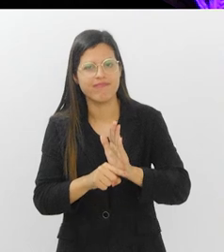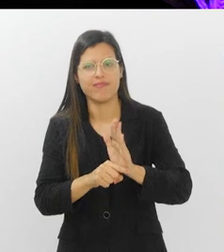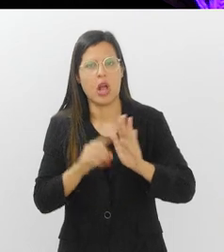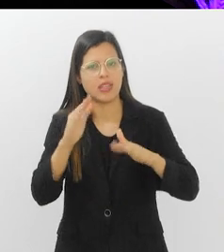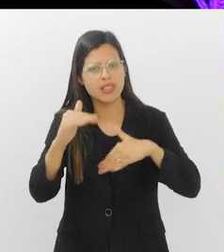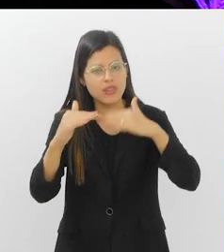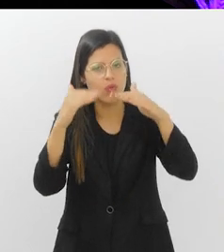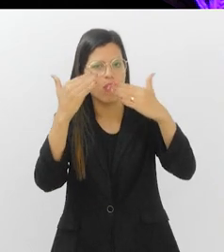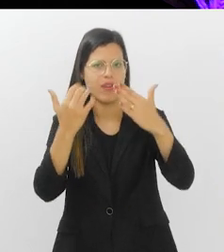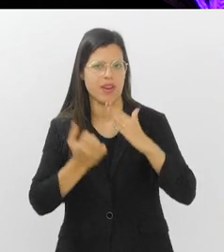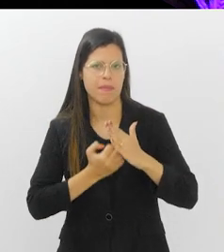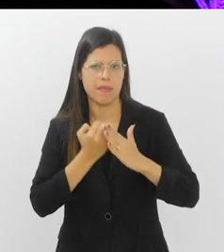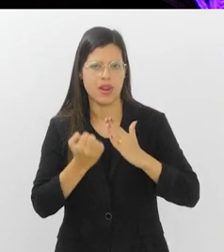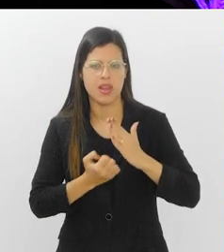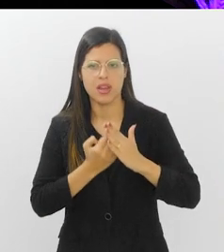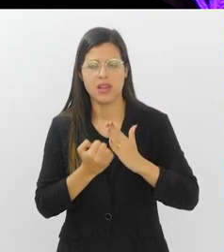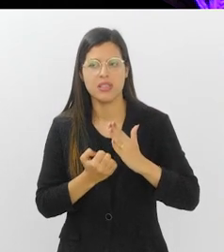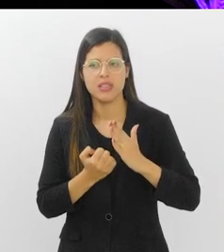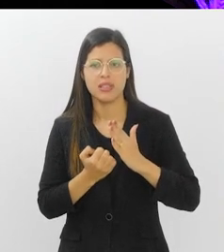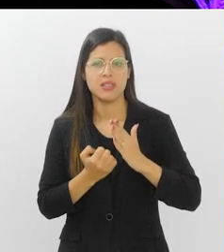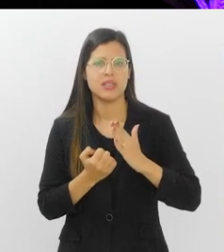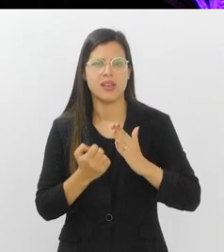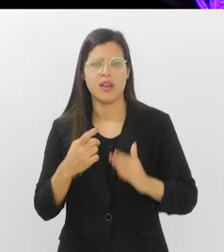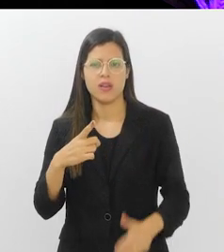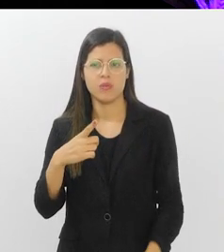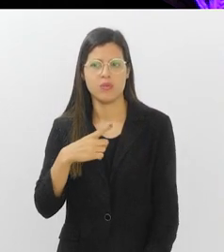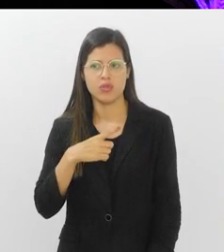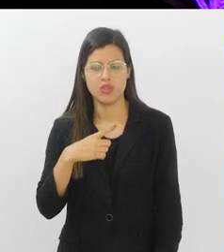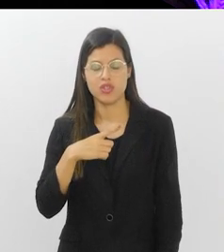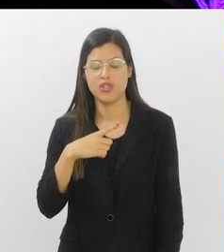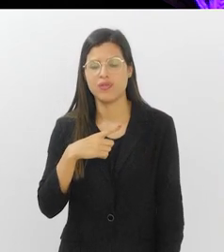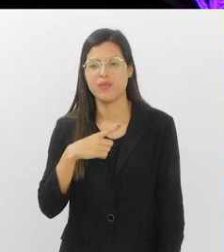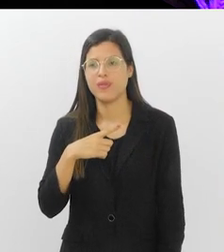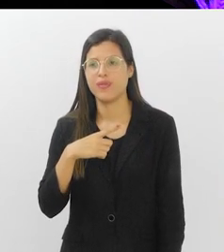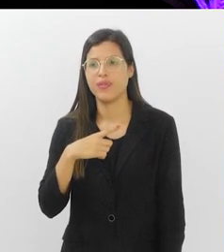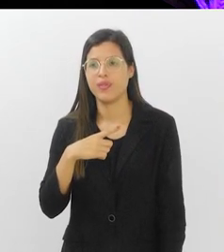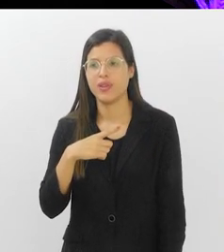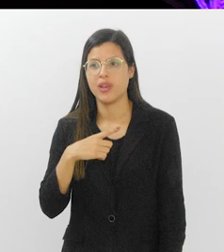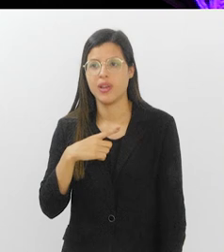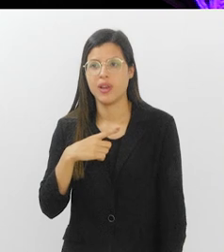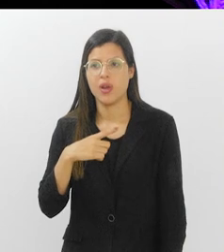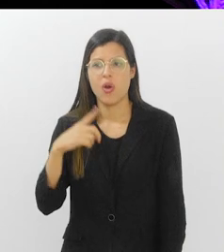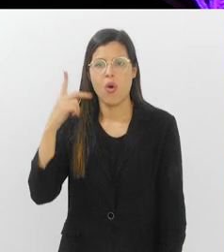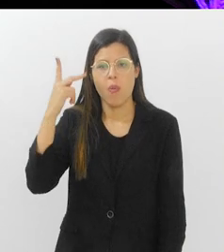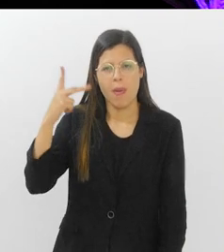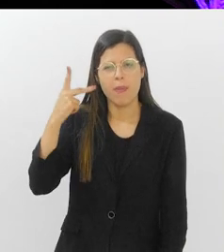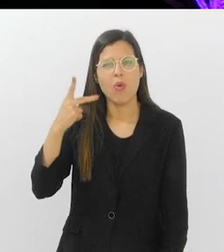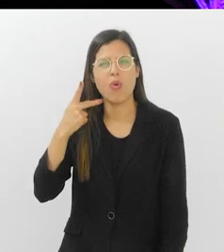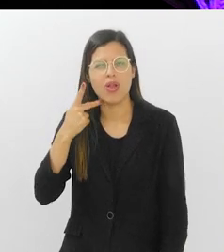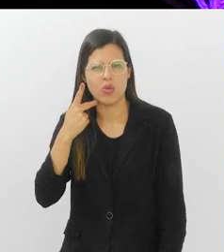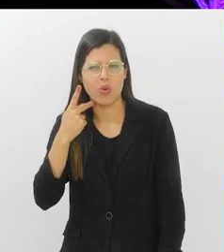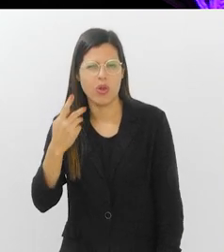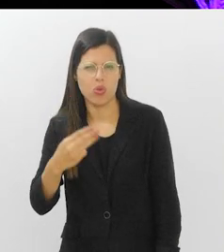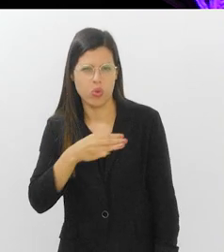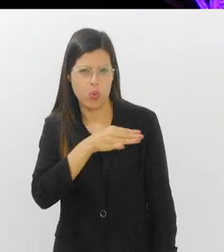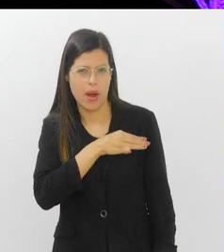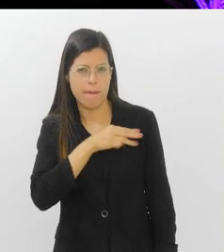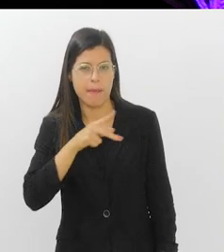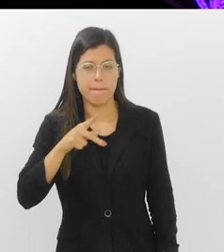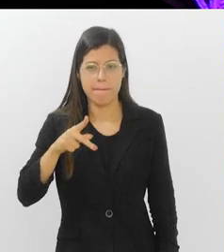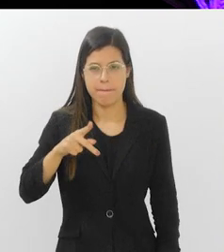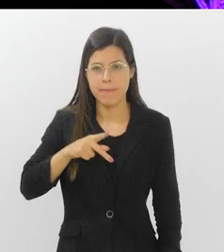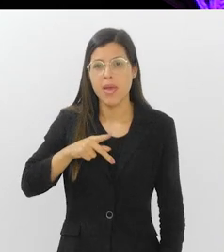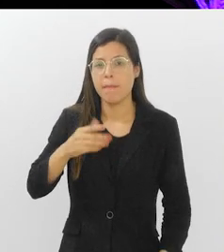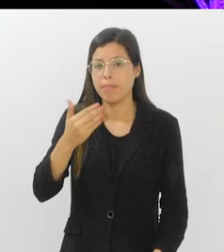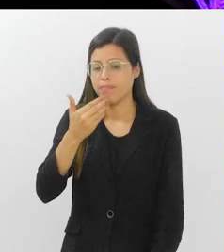empresas sabe é uma das vezes que eu tive e uma uma procuradora do Ministério Público do Trabalho me